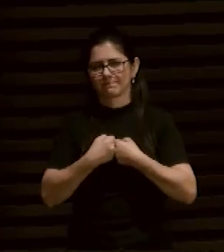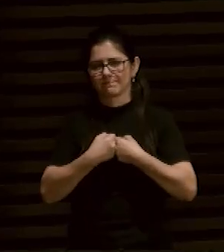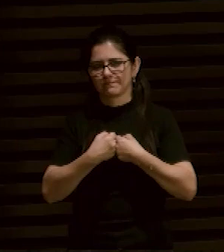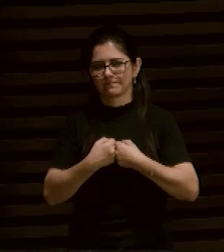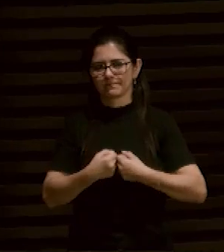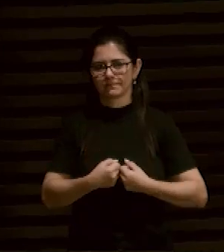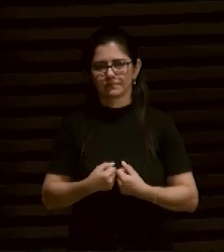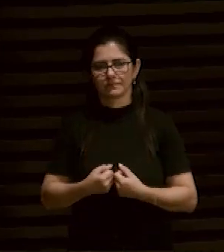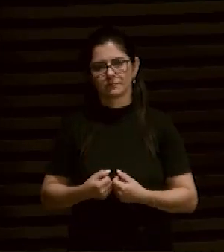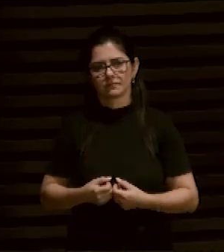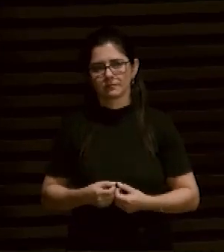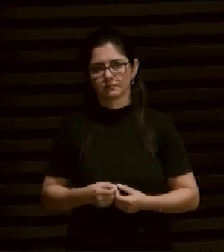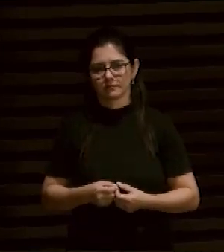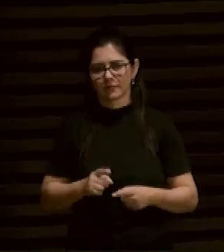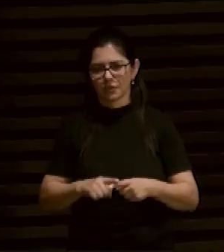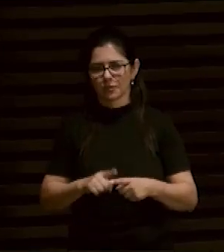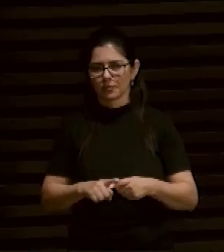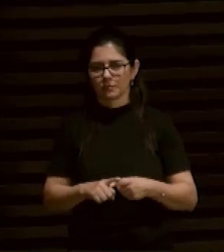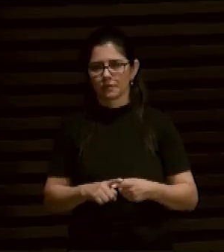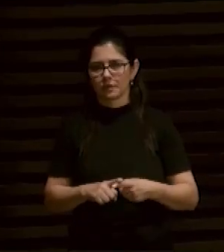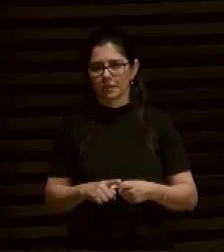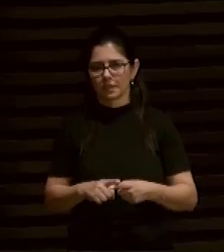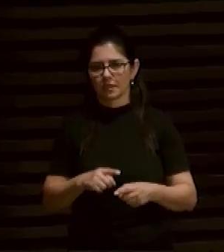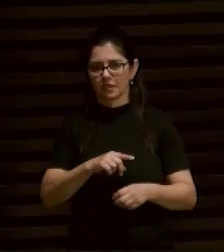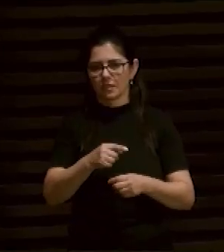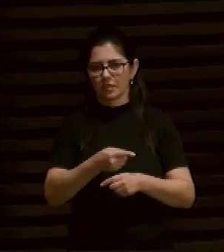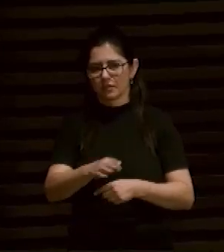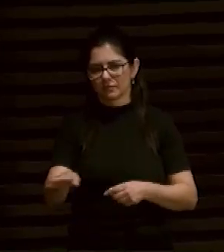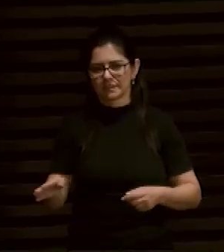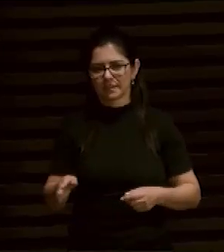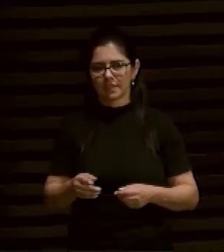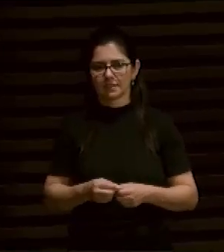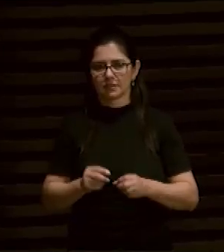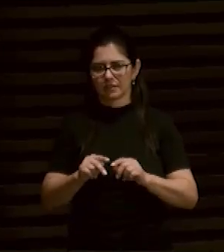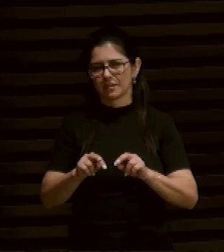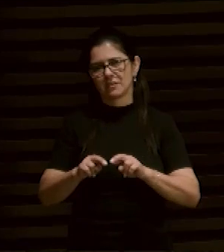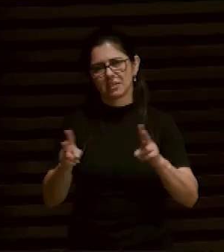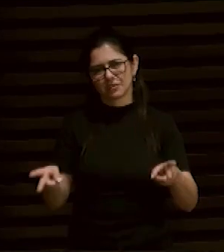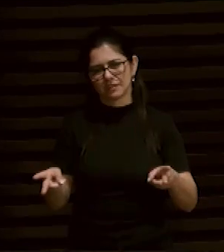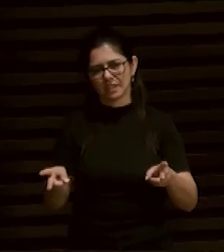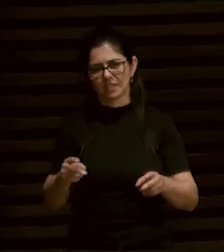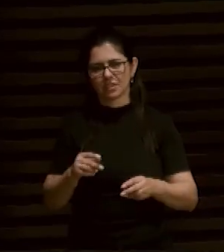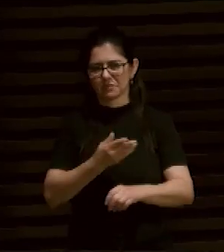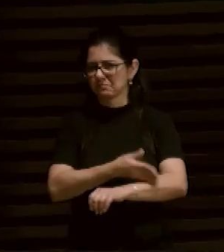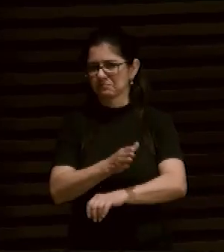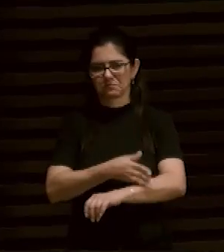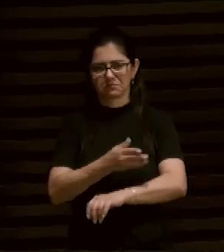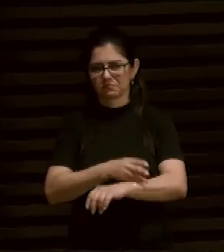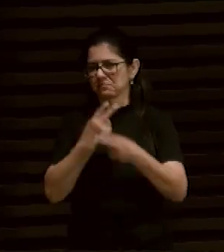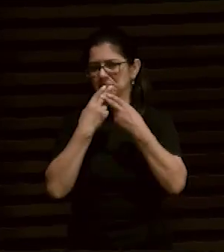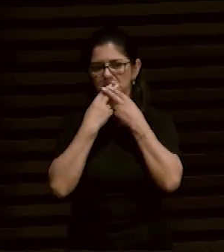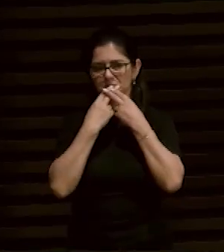eles tinham uma forma muito diferente de se expressar religiosamente falando. Eles não costumavam jejuar, não se colocavam em panos de saco.